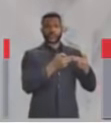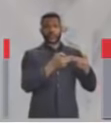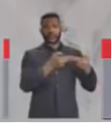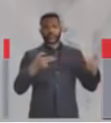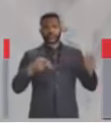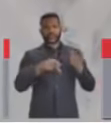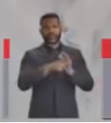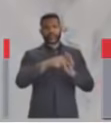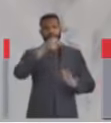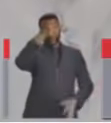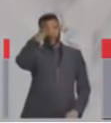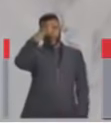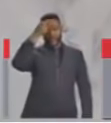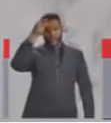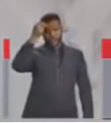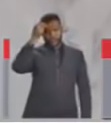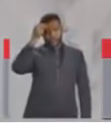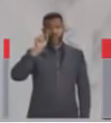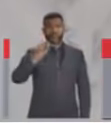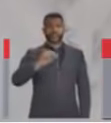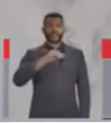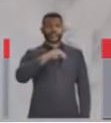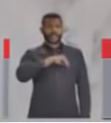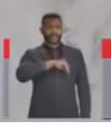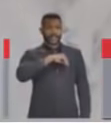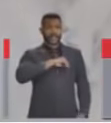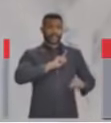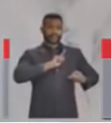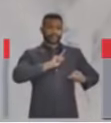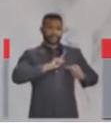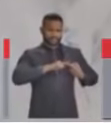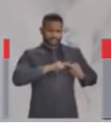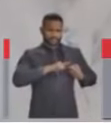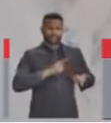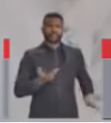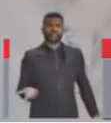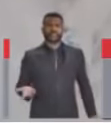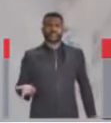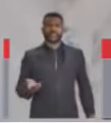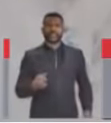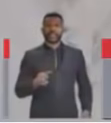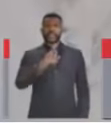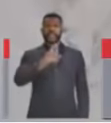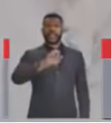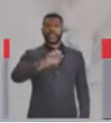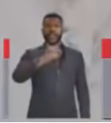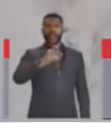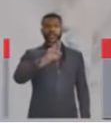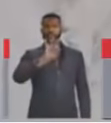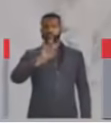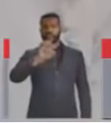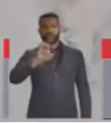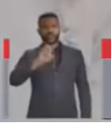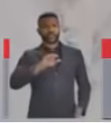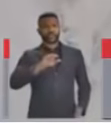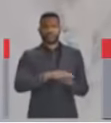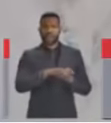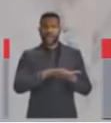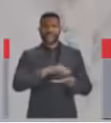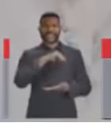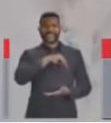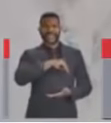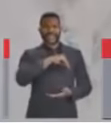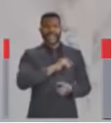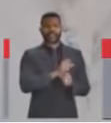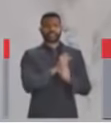da prefeitura que vem arrochando o salários que não não vem reajustando salários que já estão há